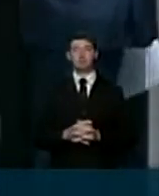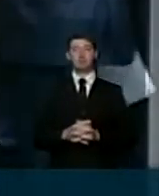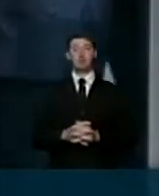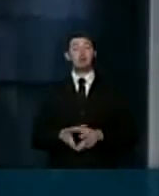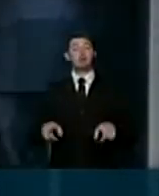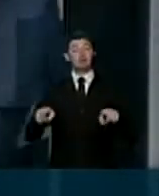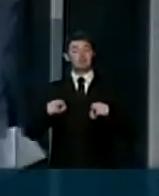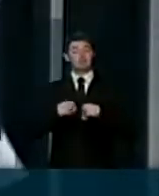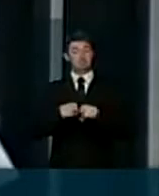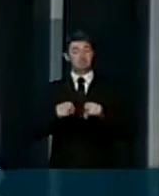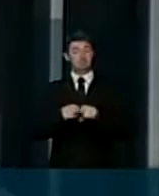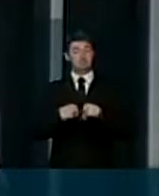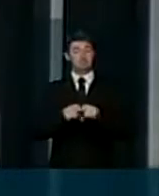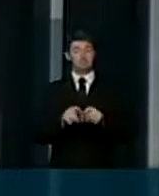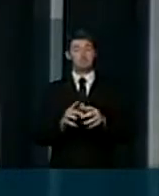Também,